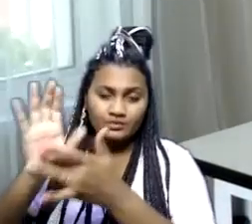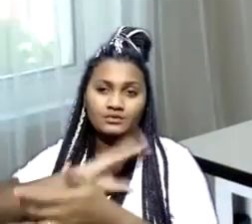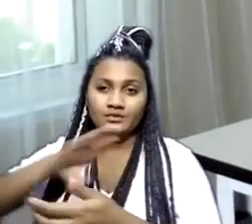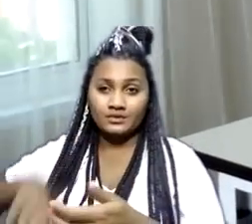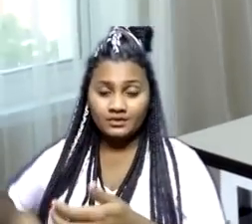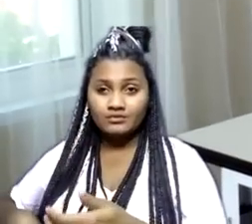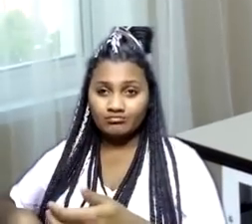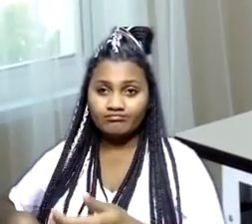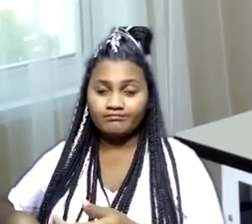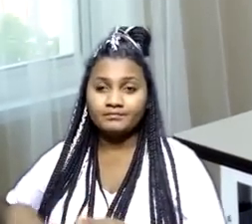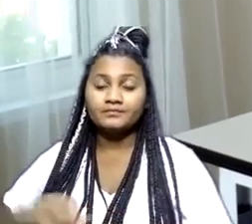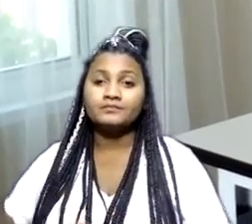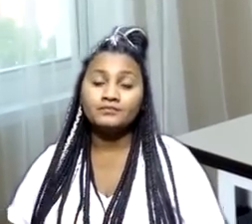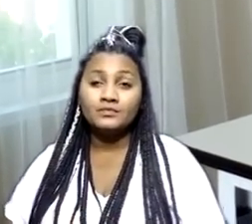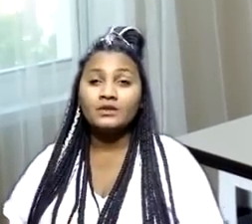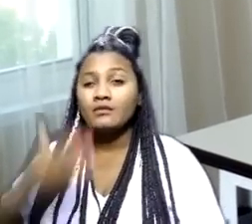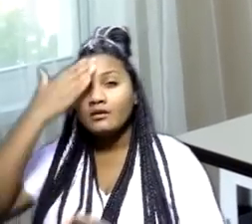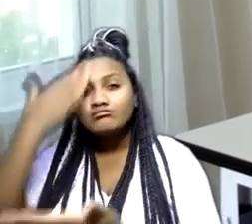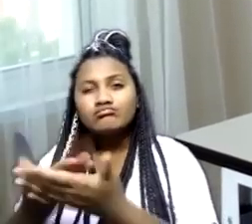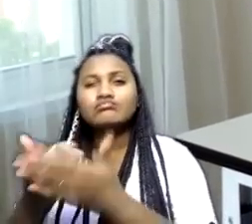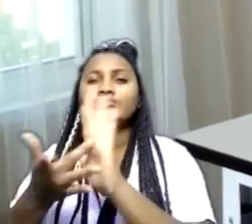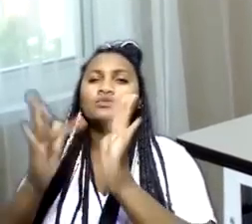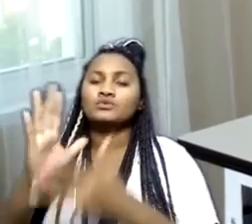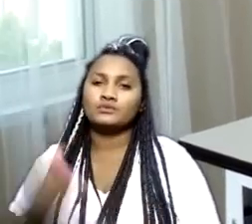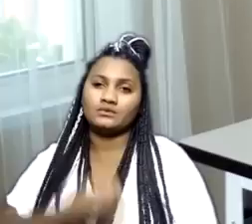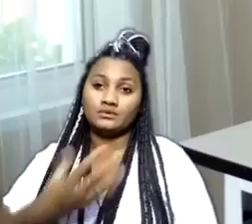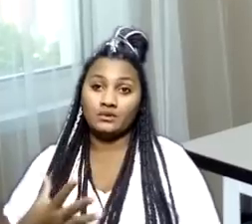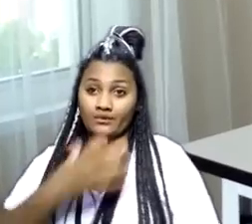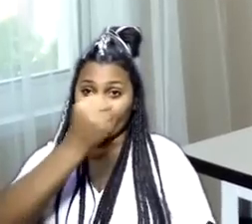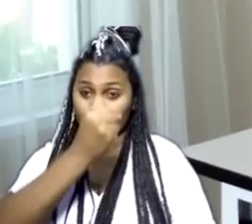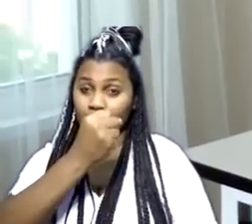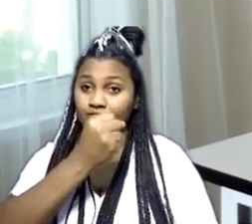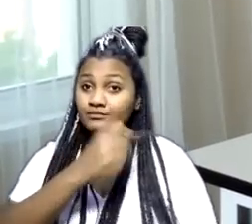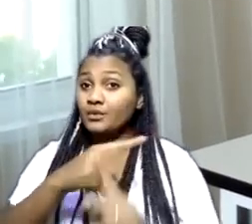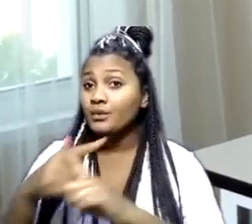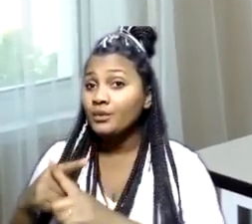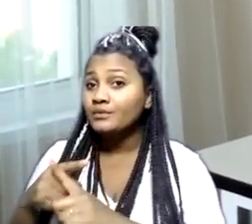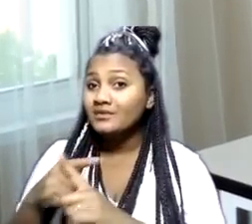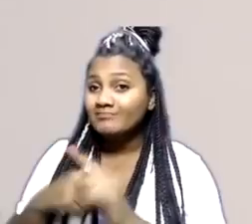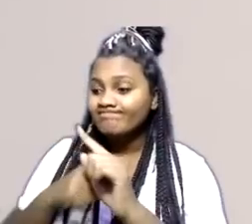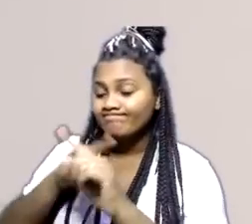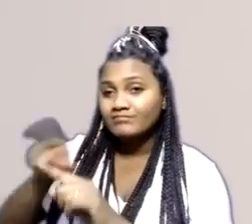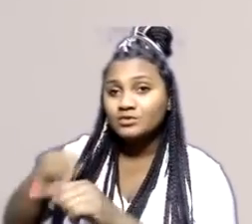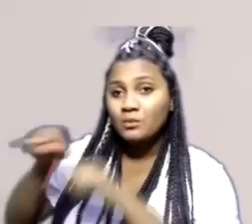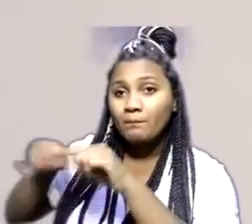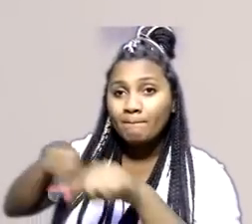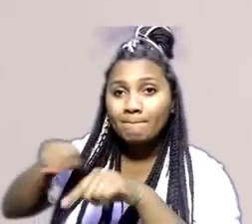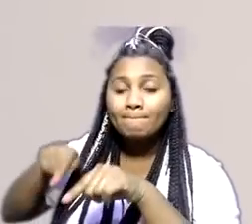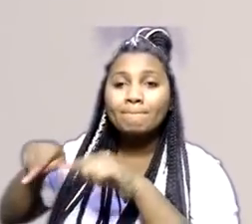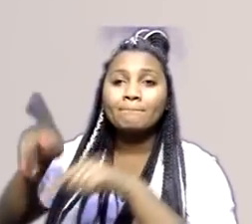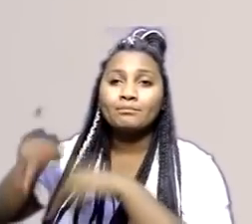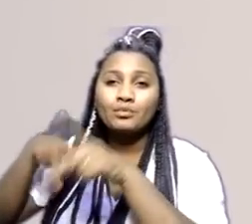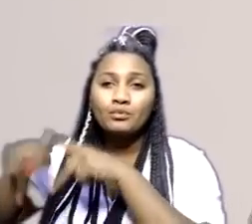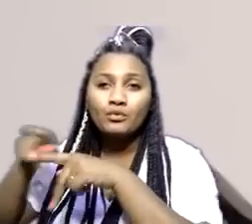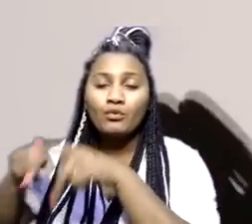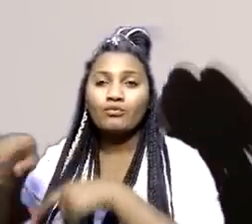e judeus messiânicos que creem em Jesus como Salvador. Contra esses, o Anticristo descarregará a sua